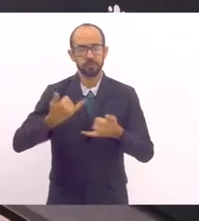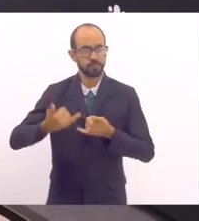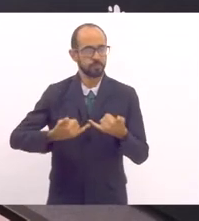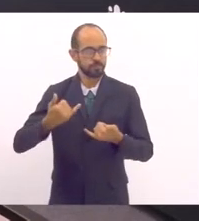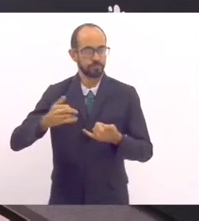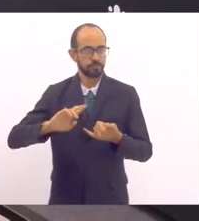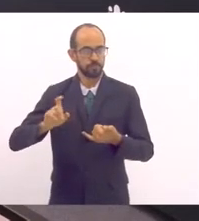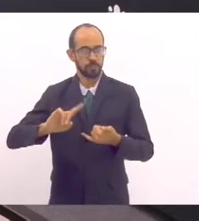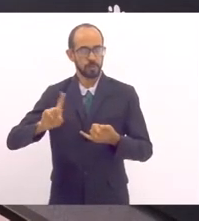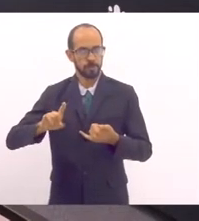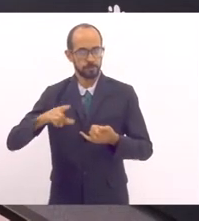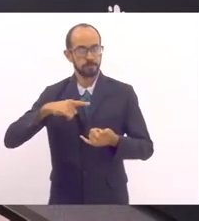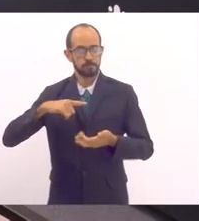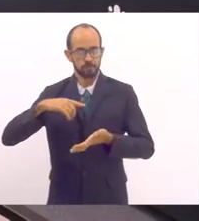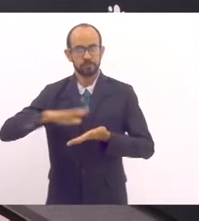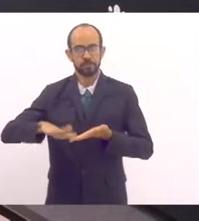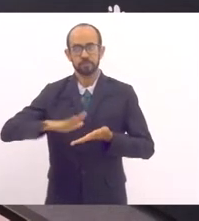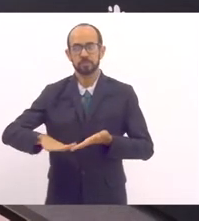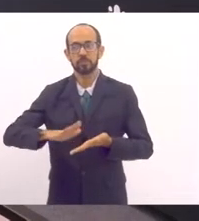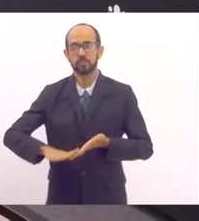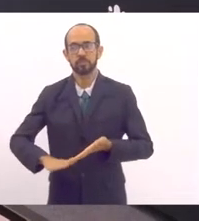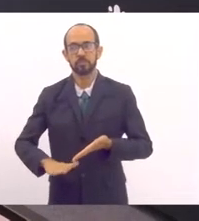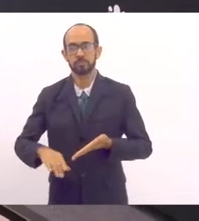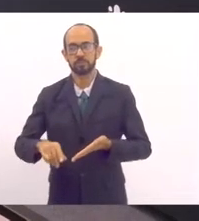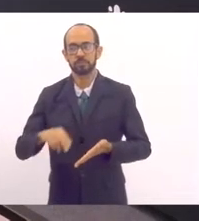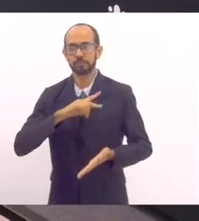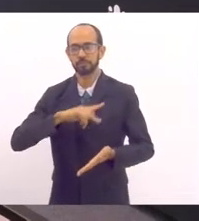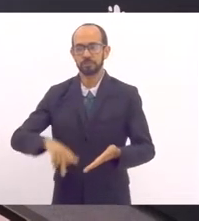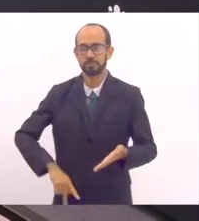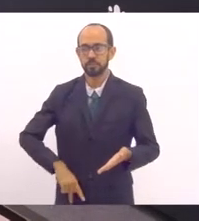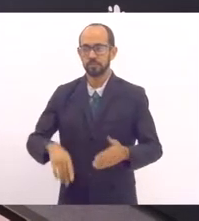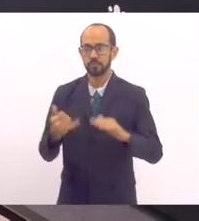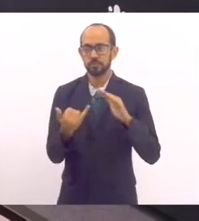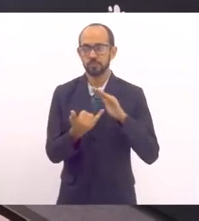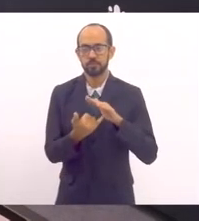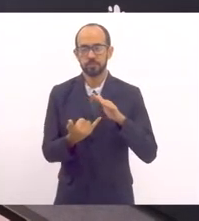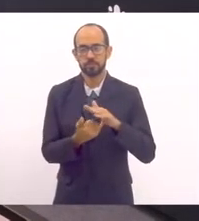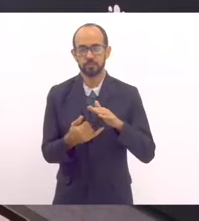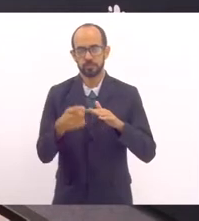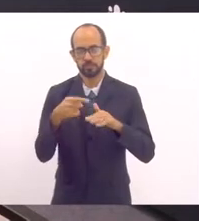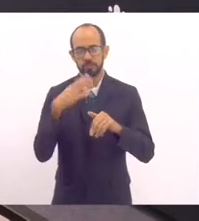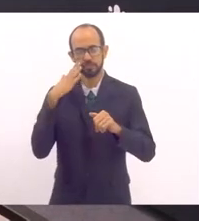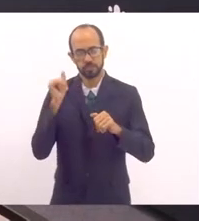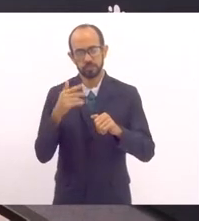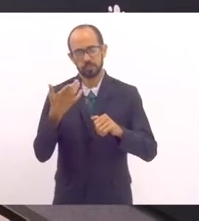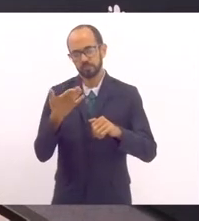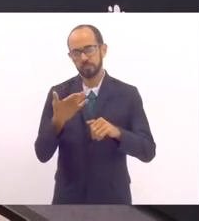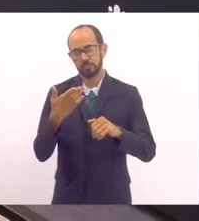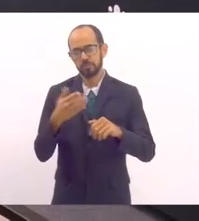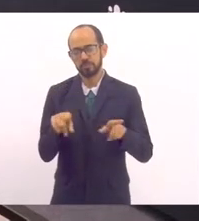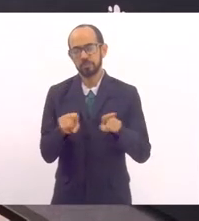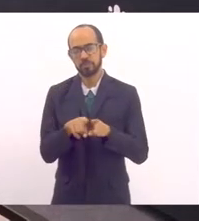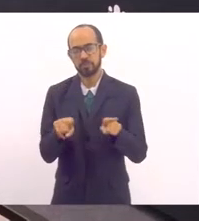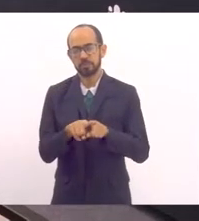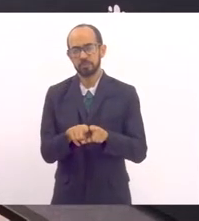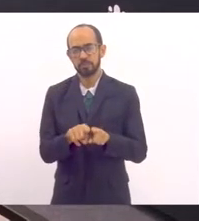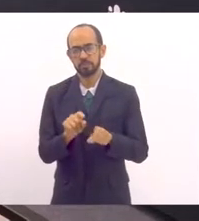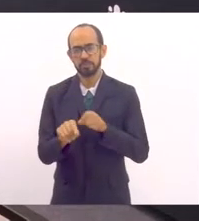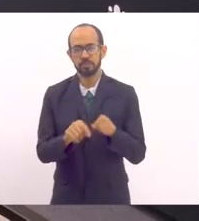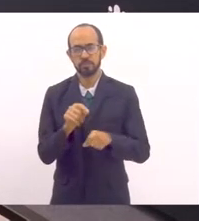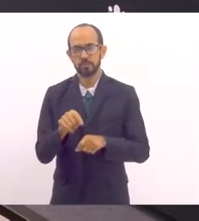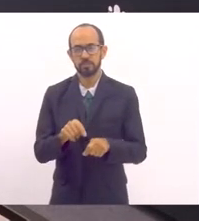custo. Esse custo está sendo observado pelo presidente da instância, no primeiro momento, e agora, com muito... Olha, são